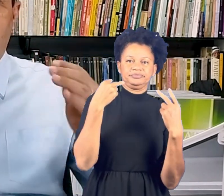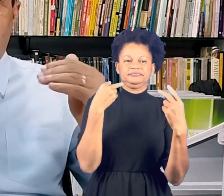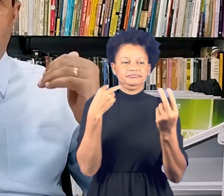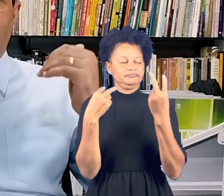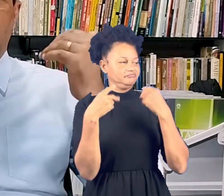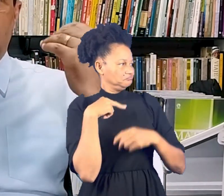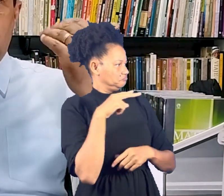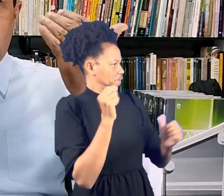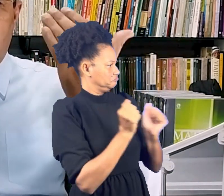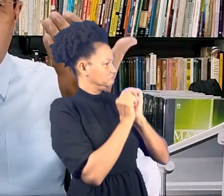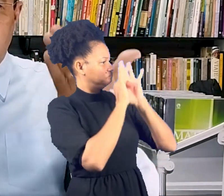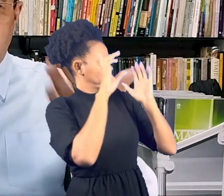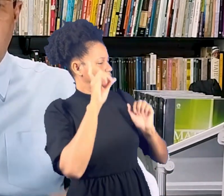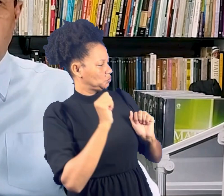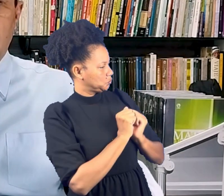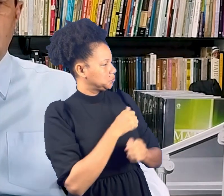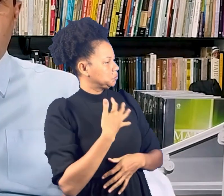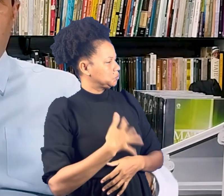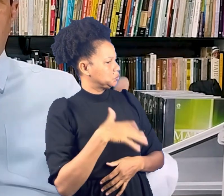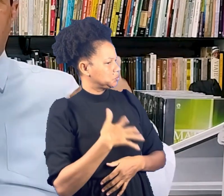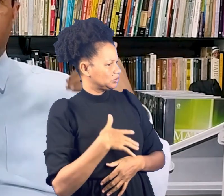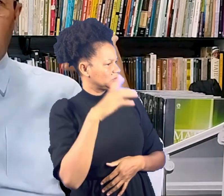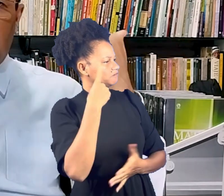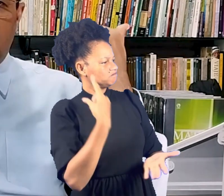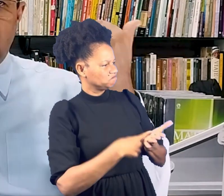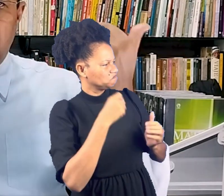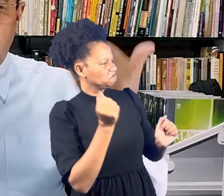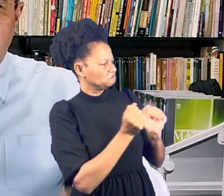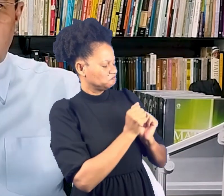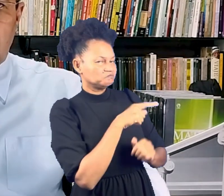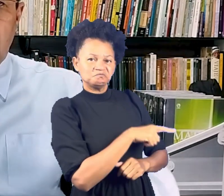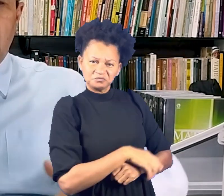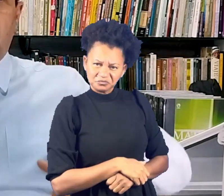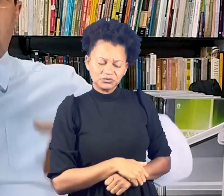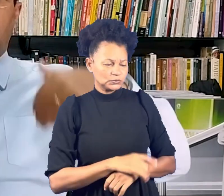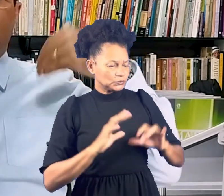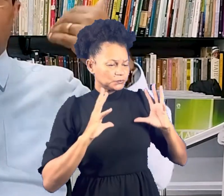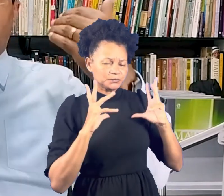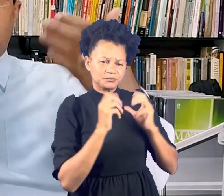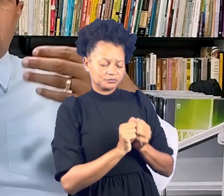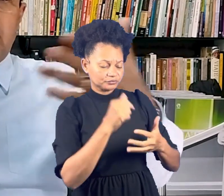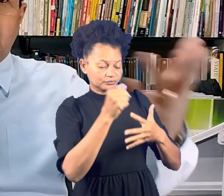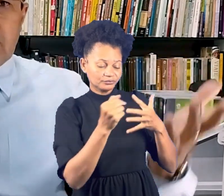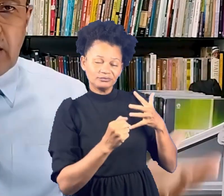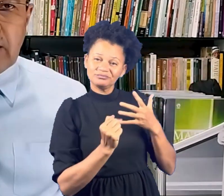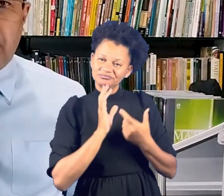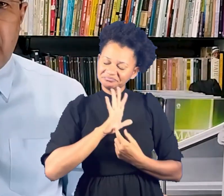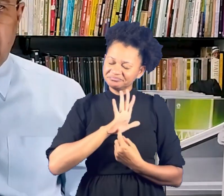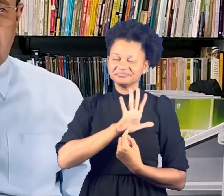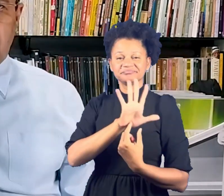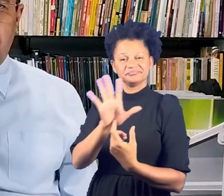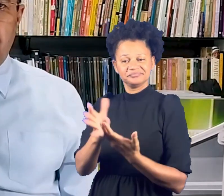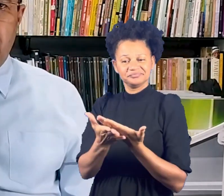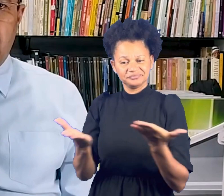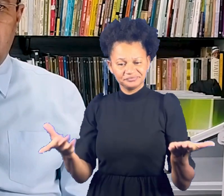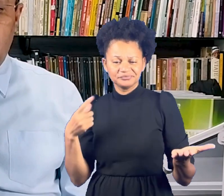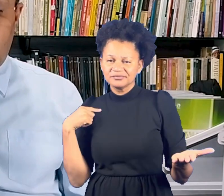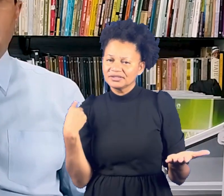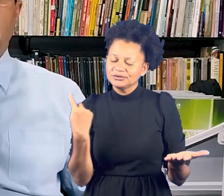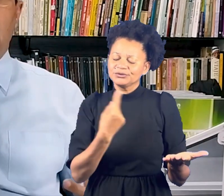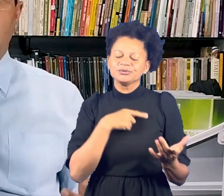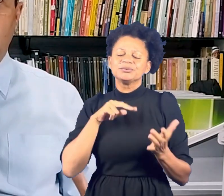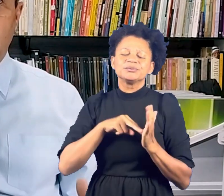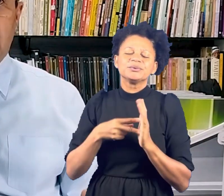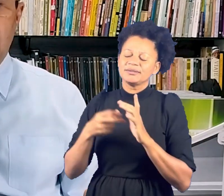ele, veem nele a glória de Deus, vê nele a chamada de Deus e vê tudo aquilo que Deus quer que apareça.